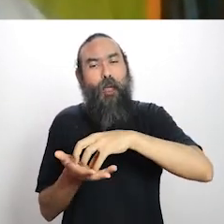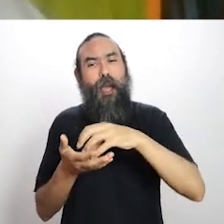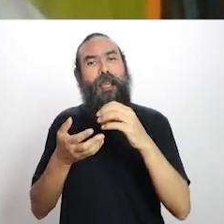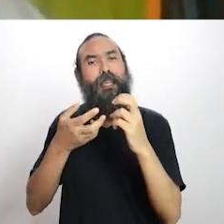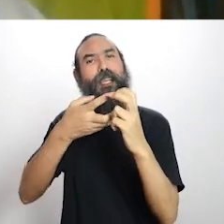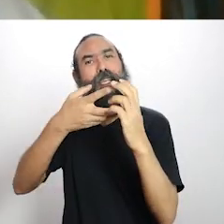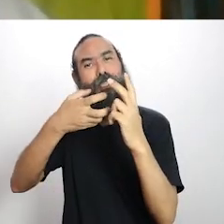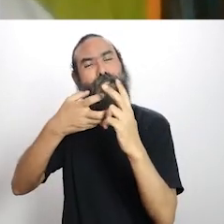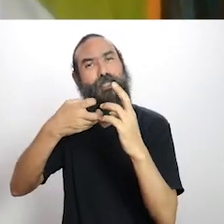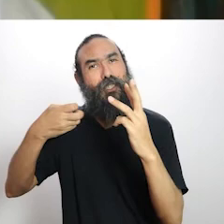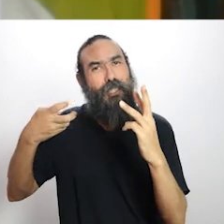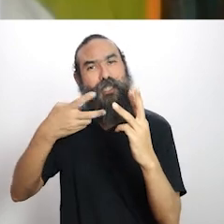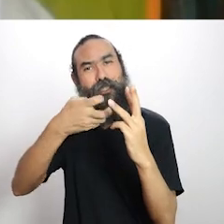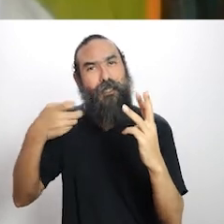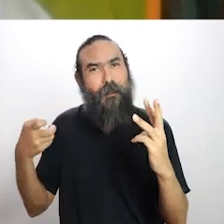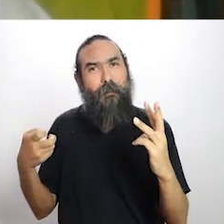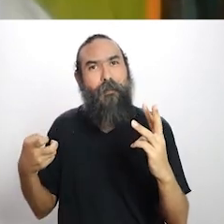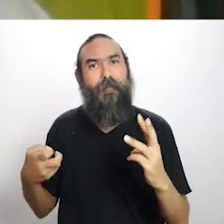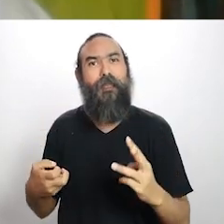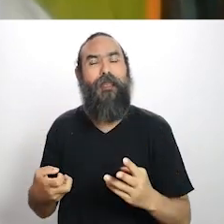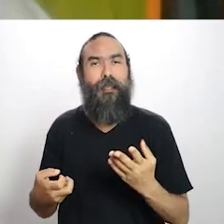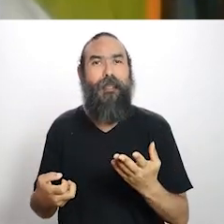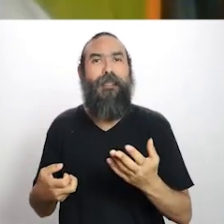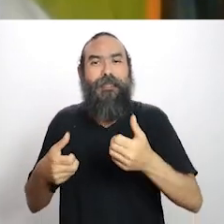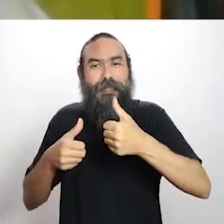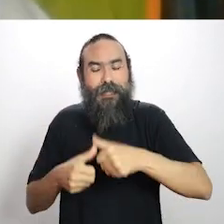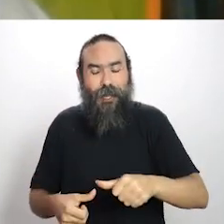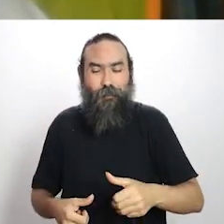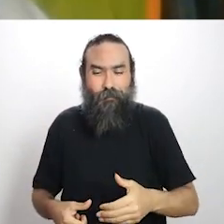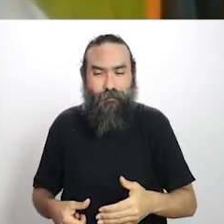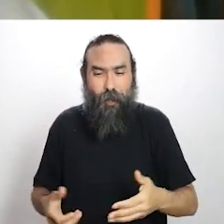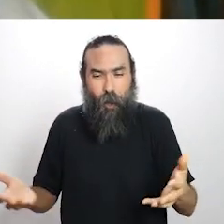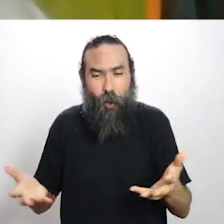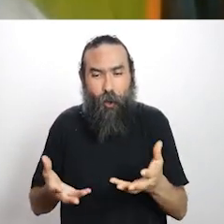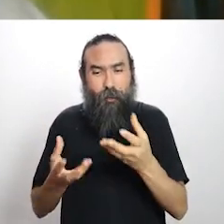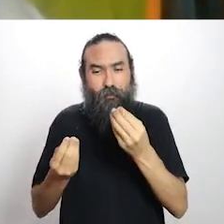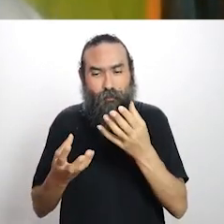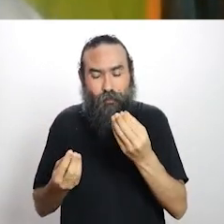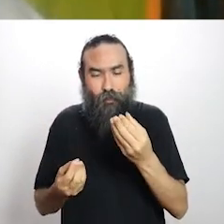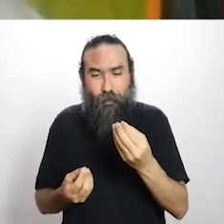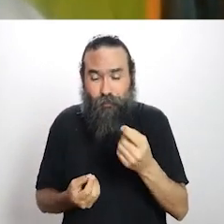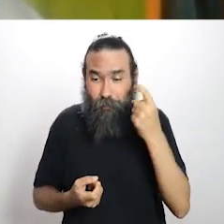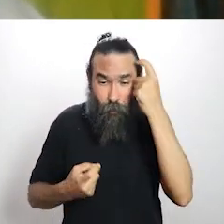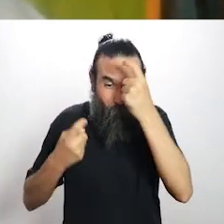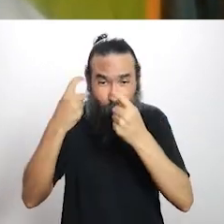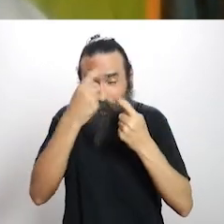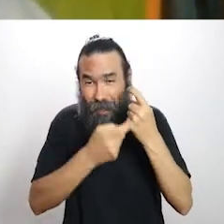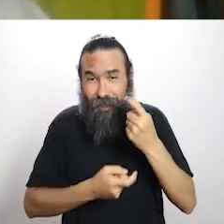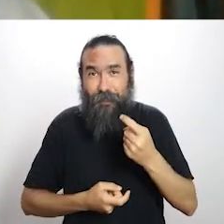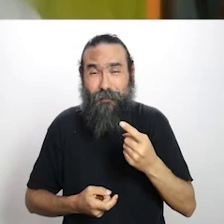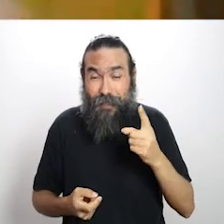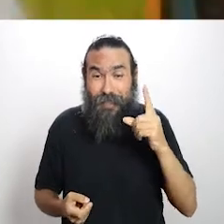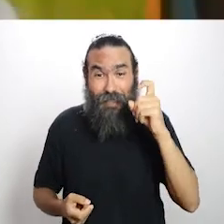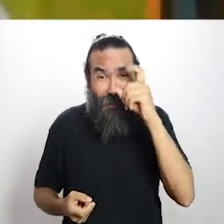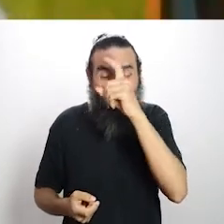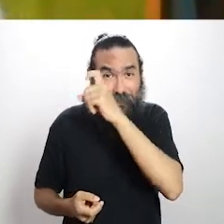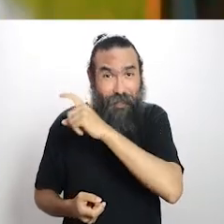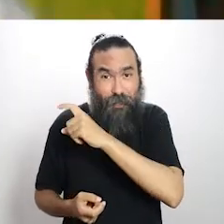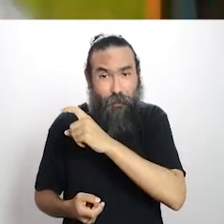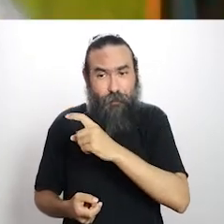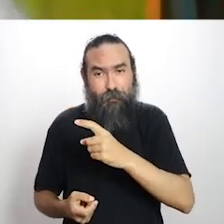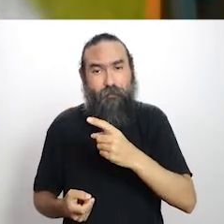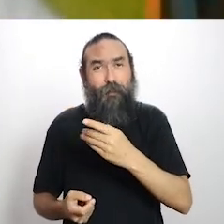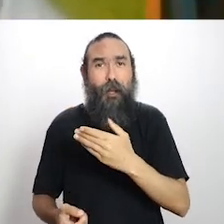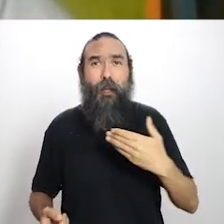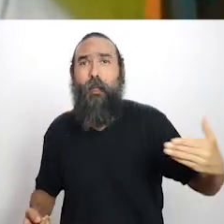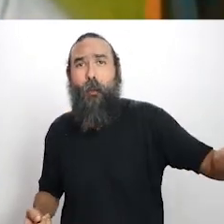povos indígenas, é um momento muito delicado para a população em